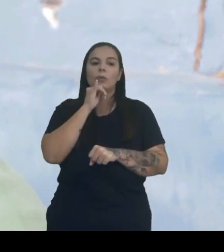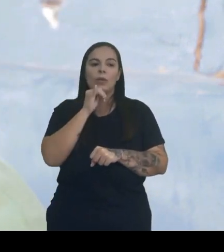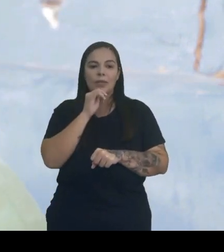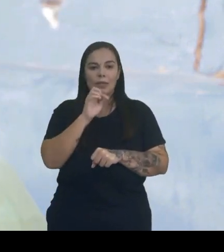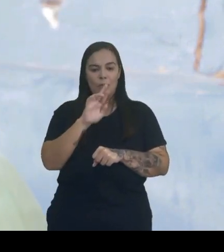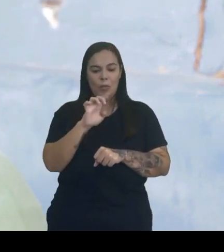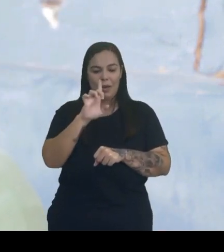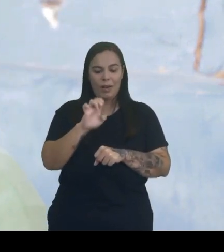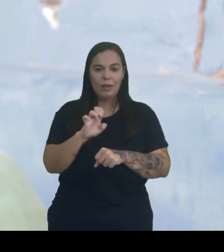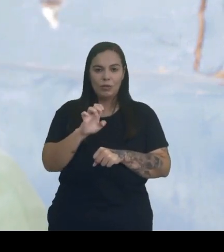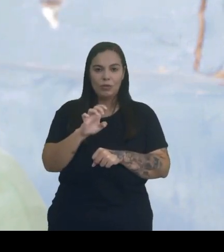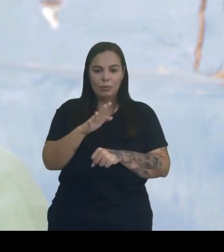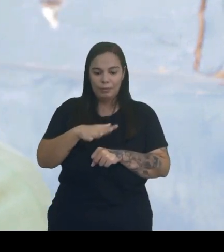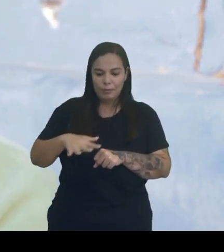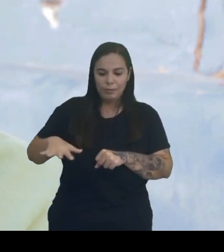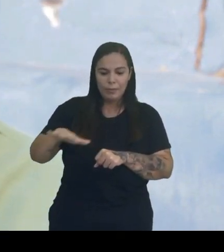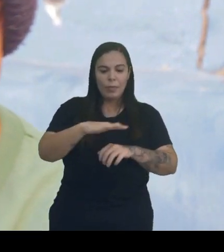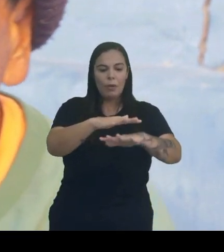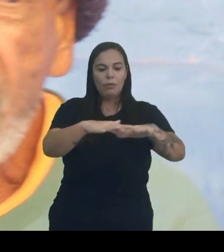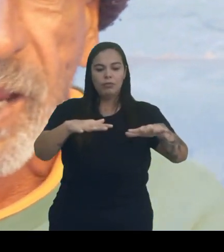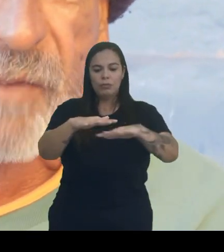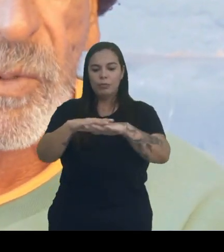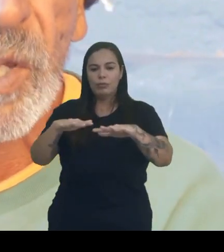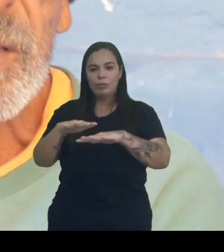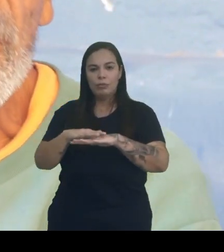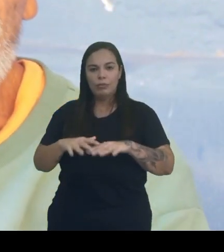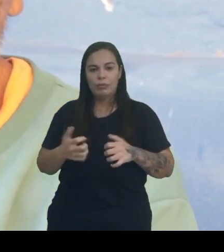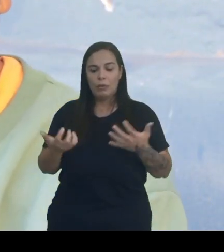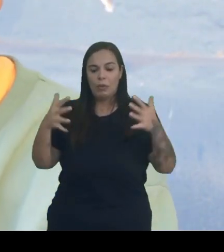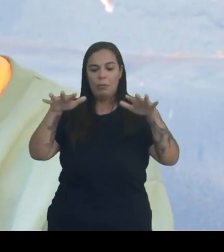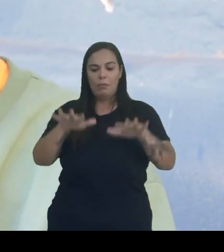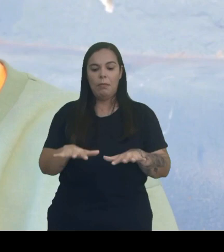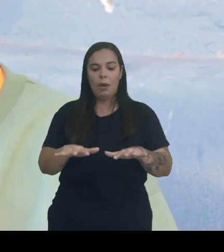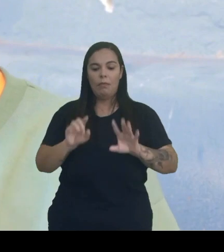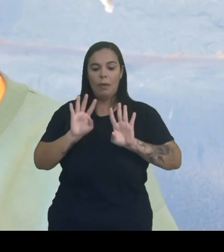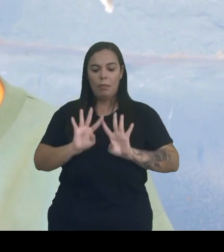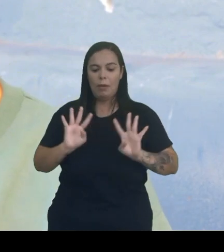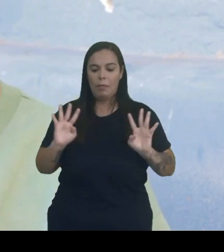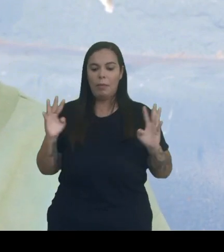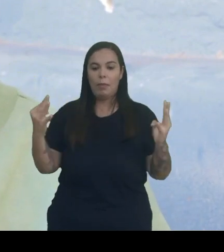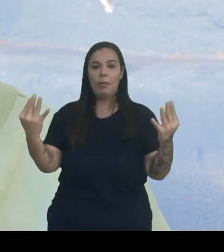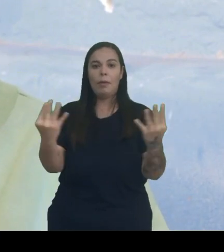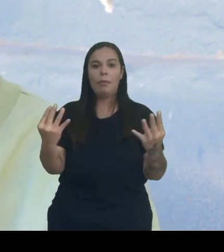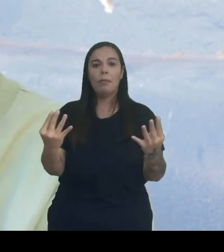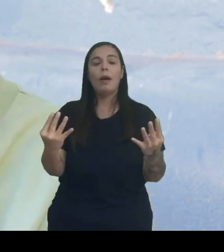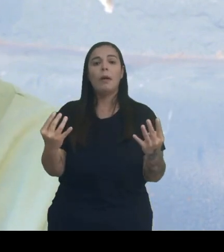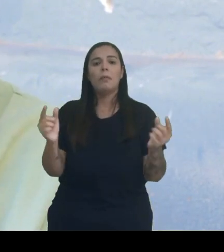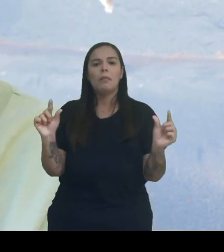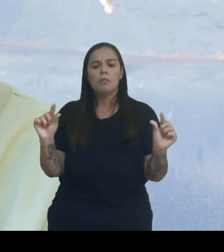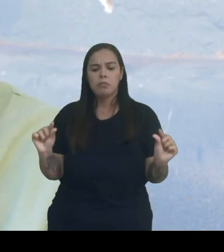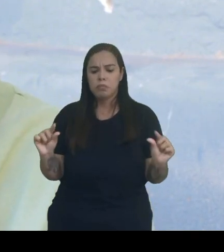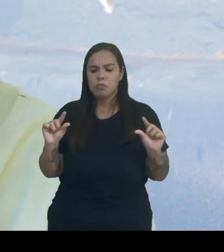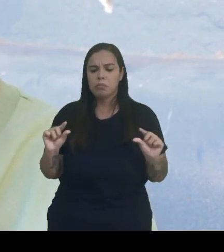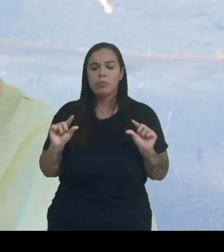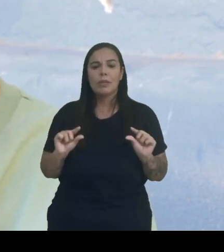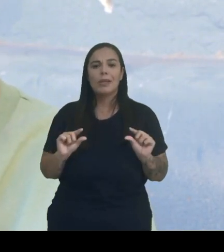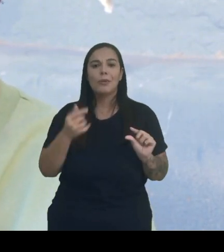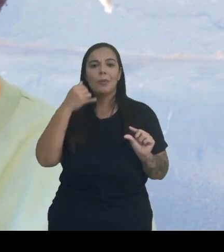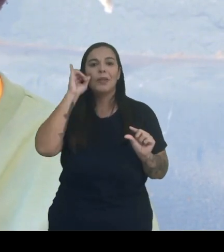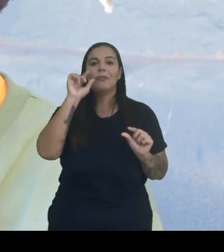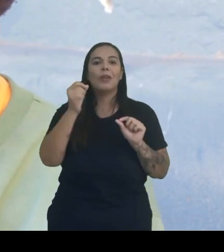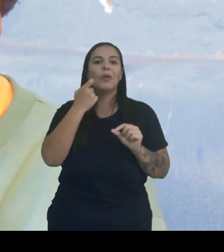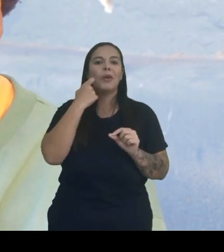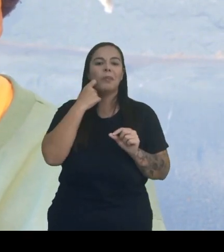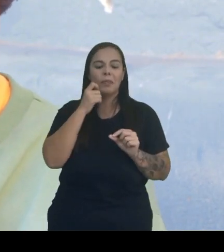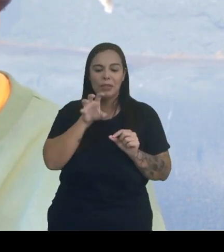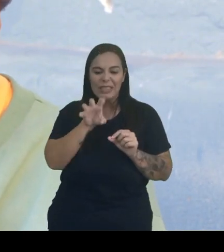rede, está cercado, né? Parava a rede e cercava com aquele arrastão pequeno para tirar, para não comer a rede. Quando